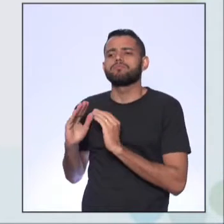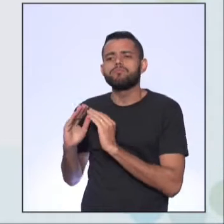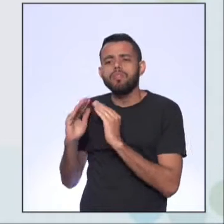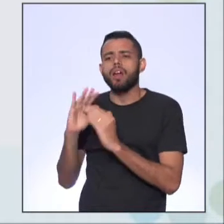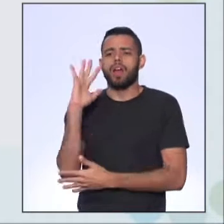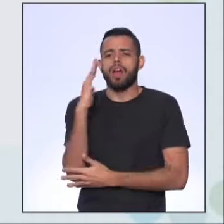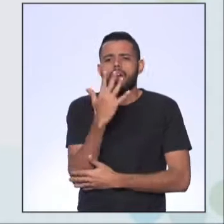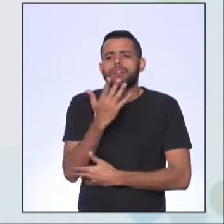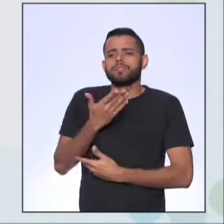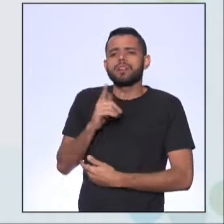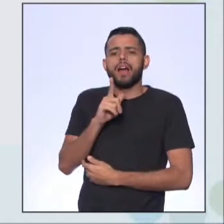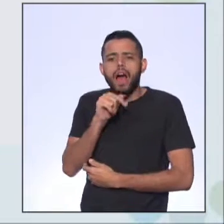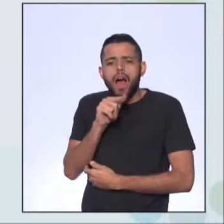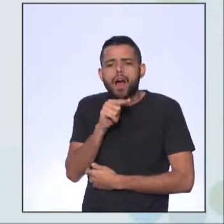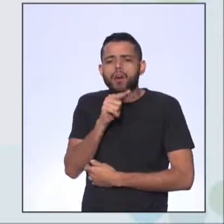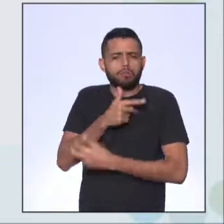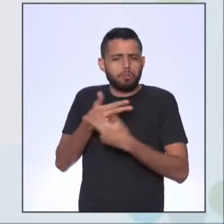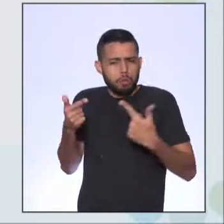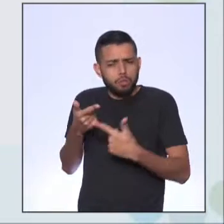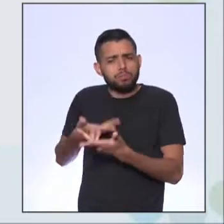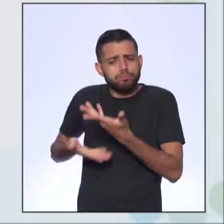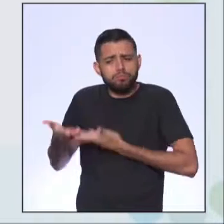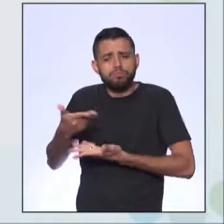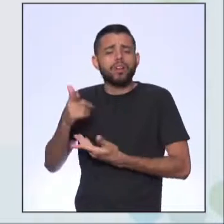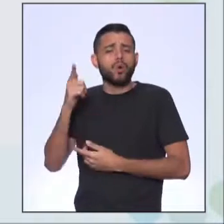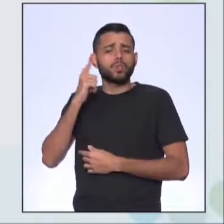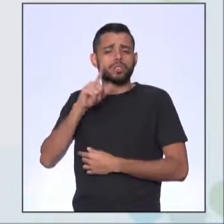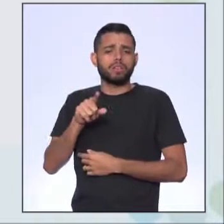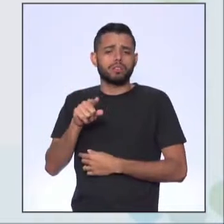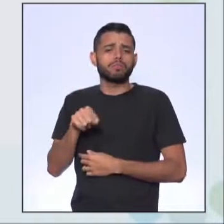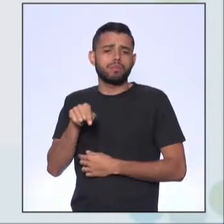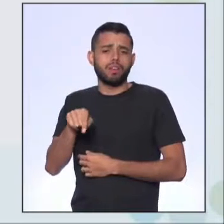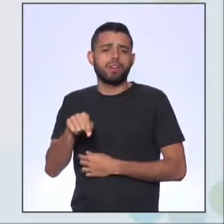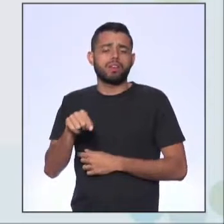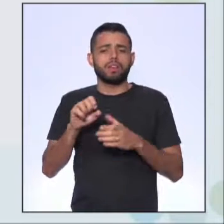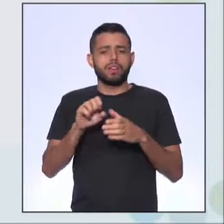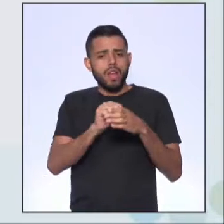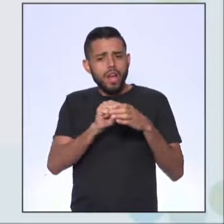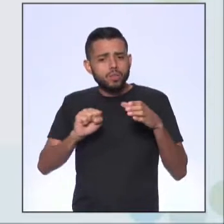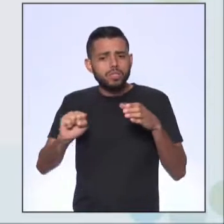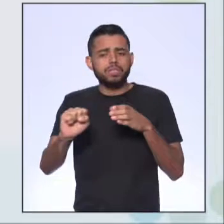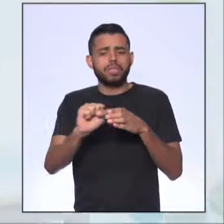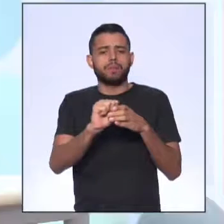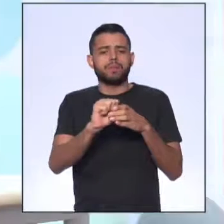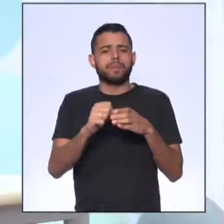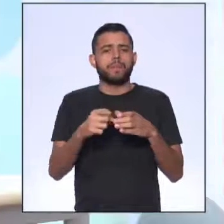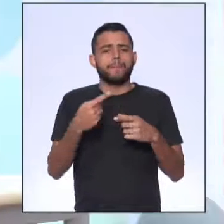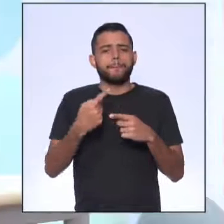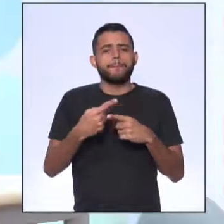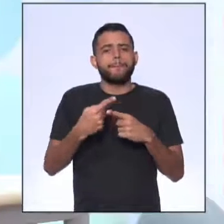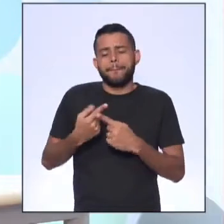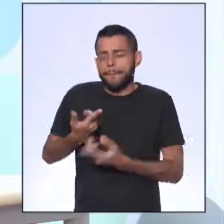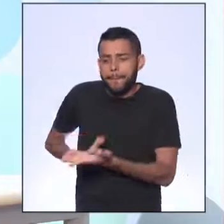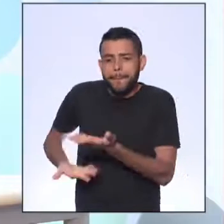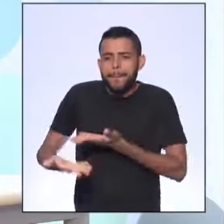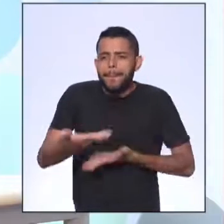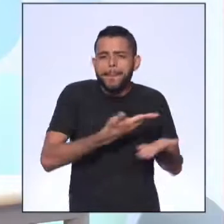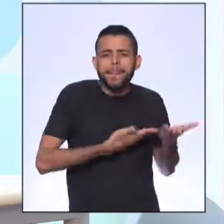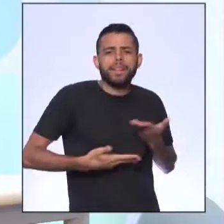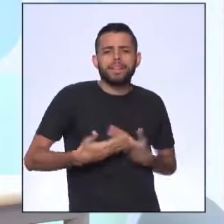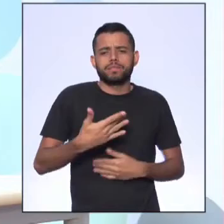letra E. Por que alguns colocaram a letra C, né, interação de todos os seres vivos? Porque os seres vivos não interagem